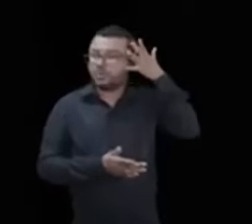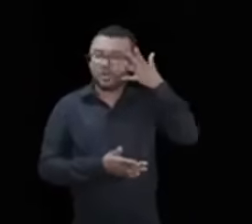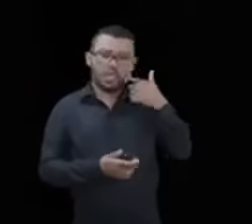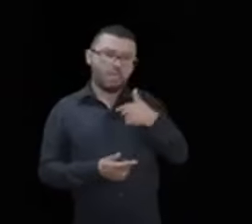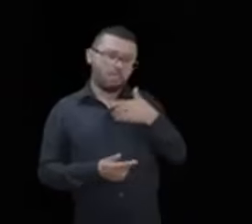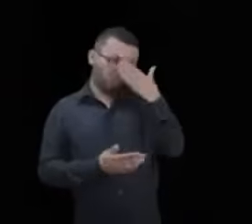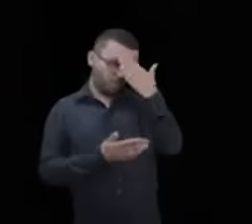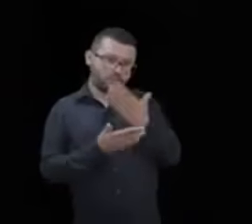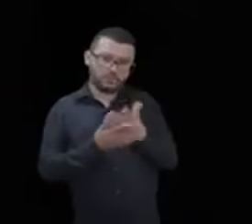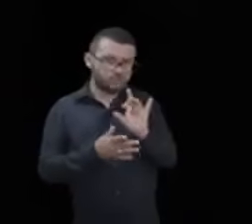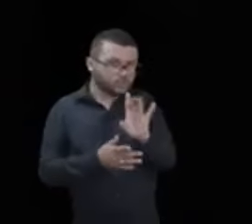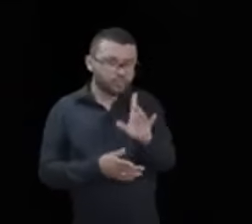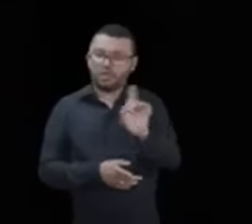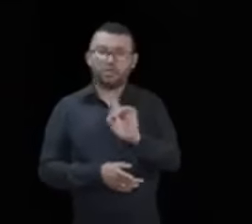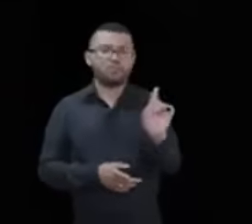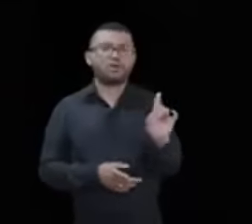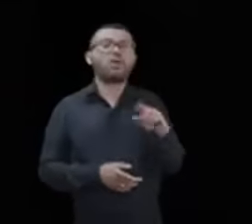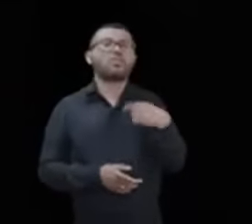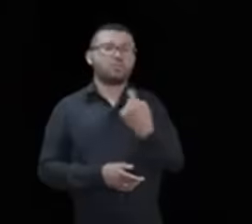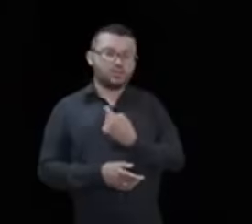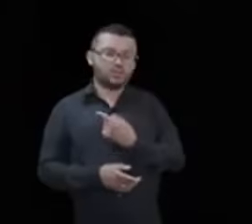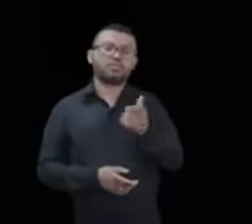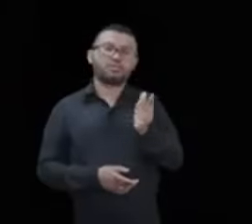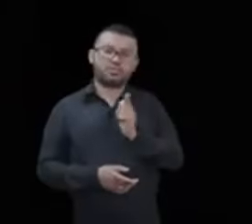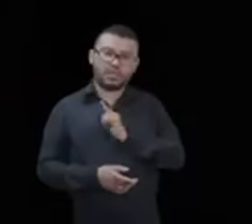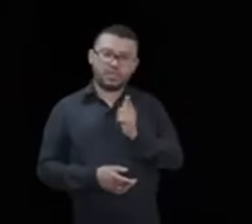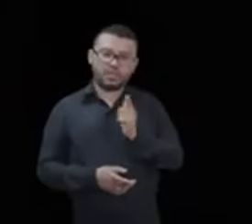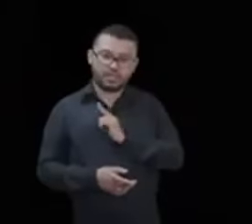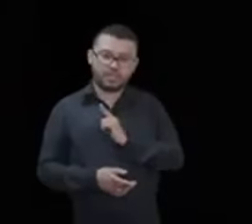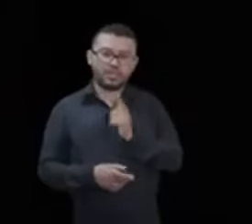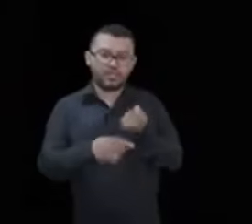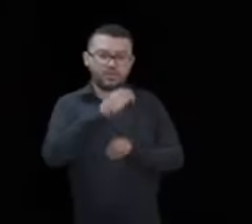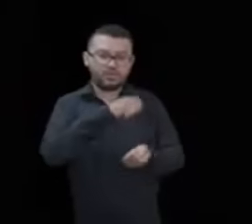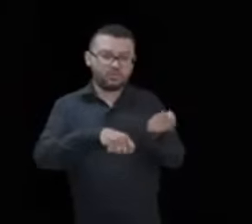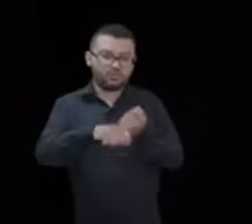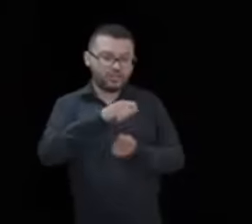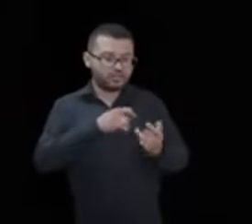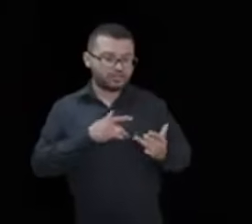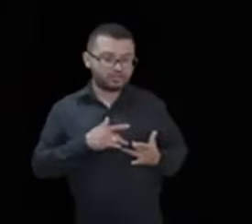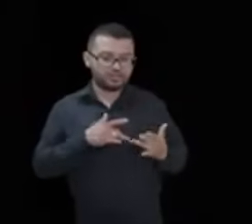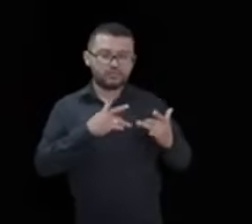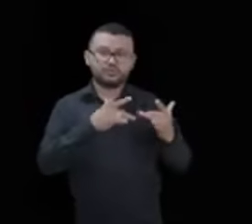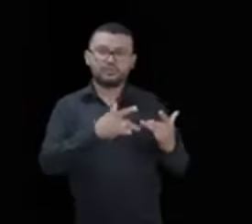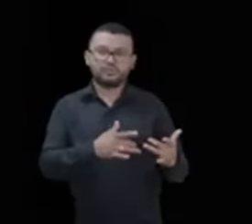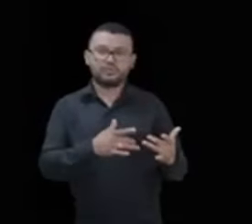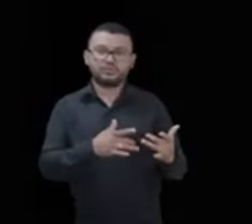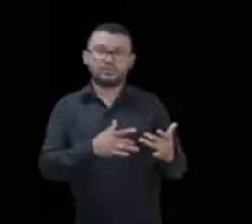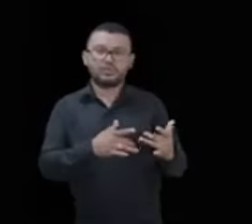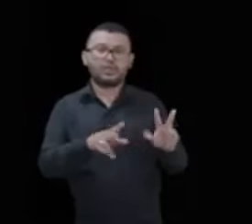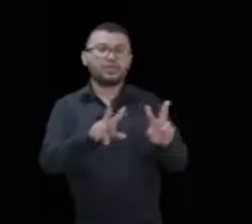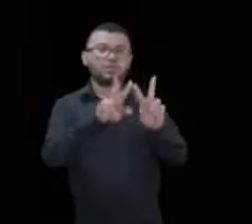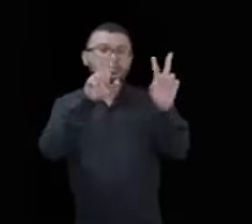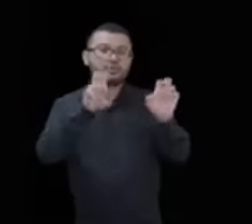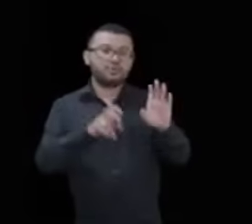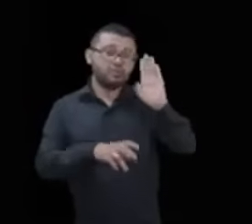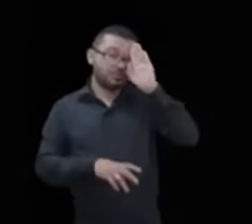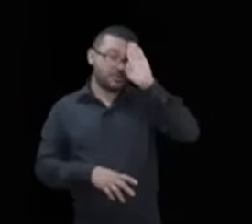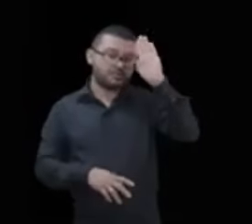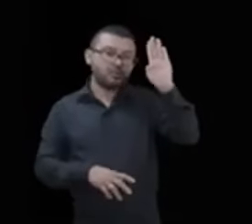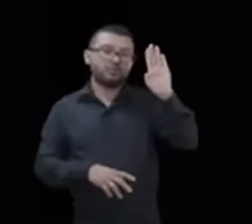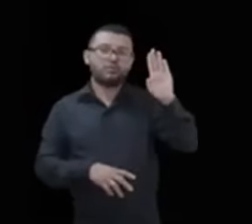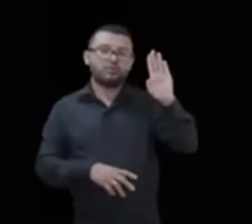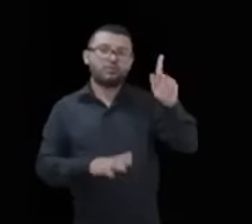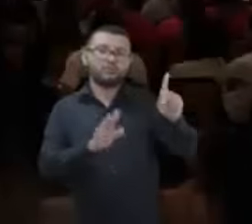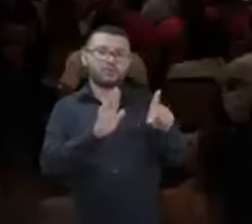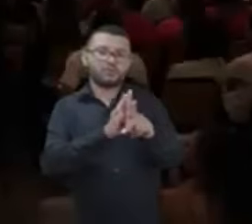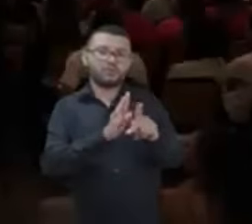acredito. Nós temos que fazer com que a economia solidária seja eixo central da organização